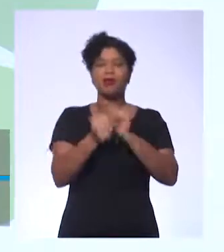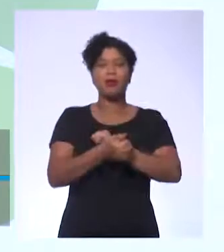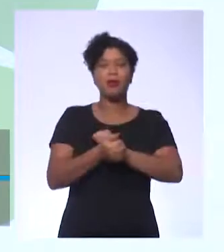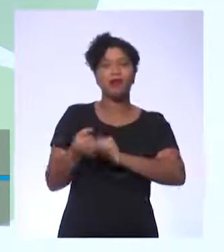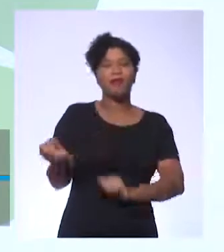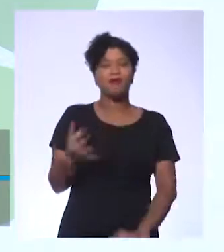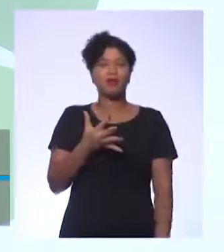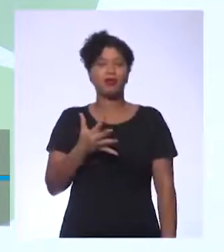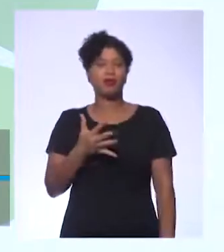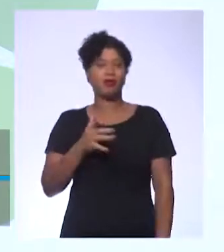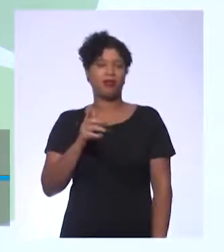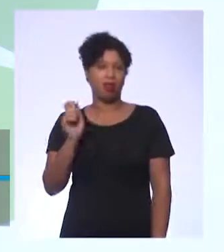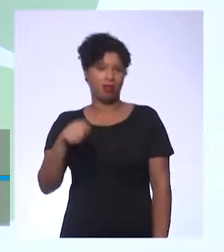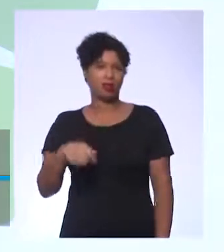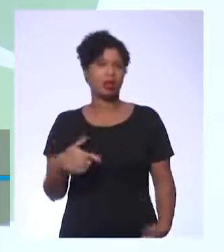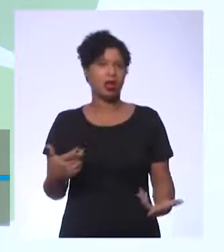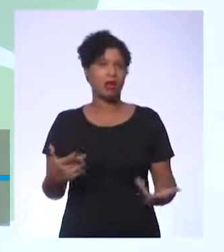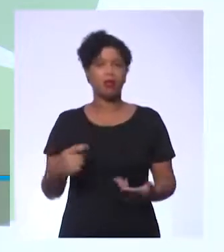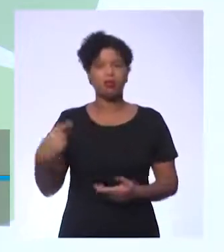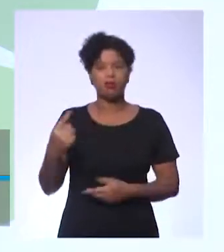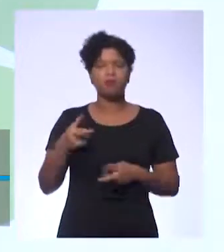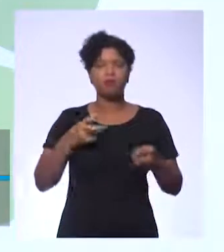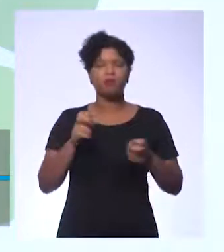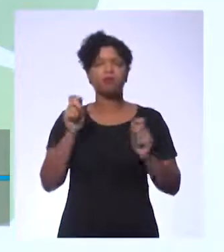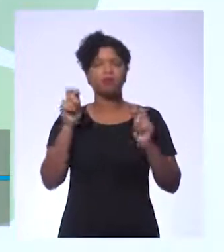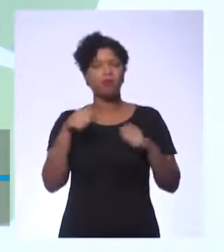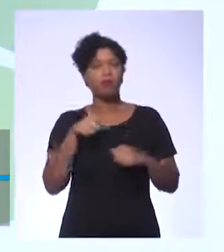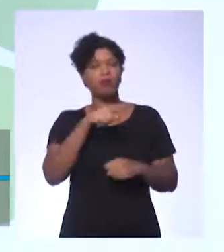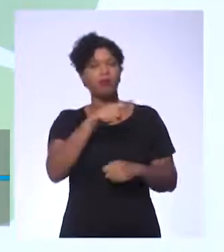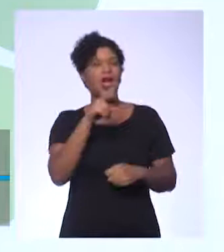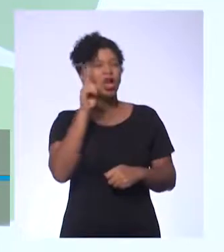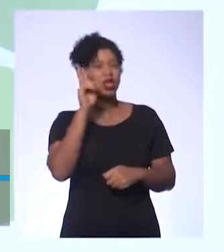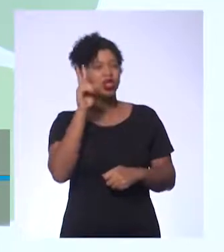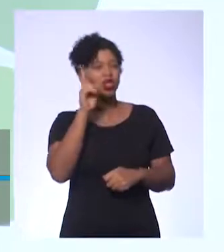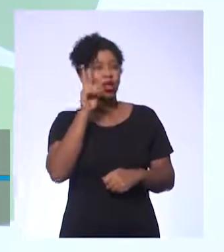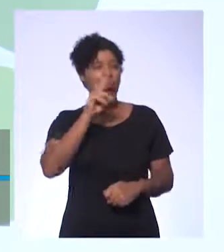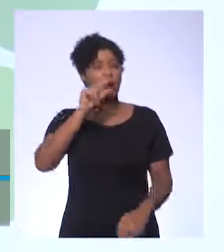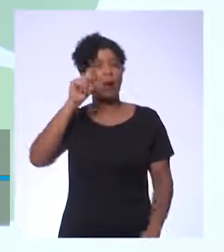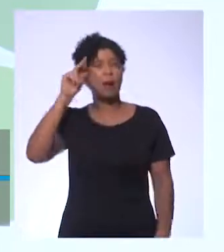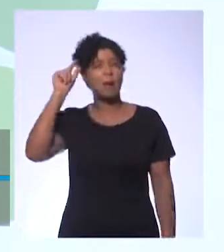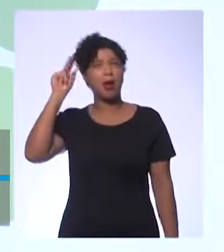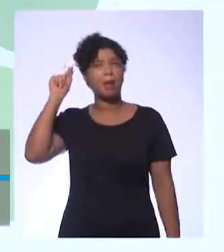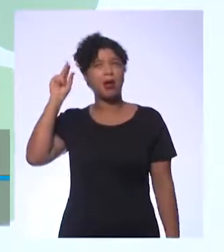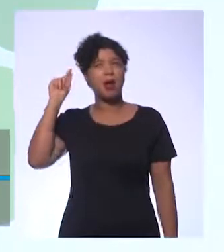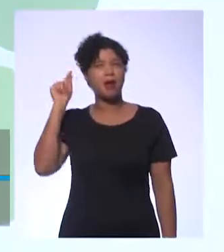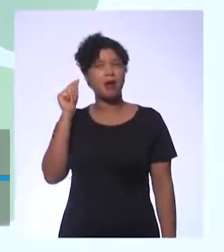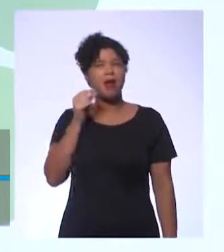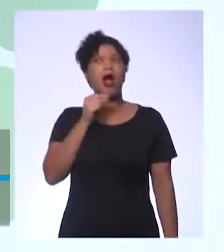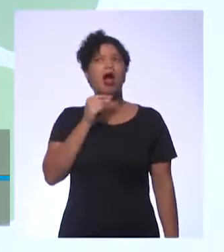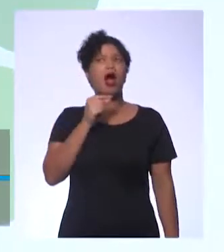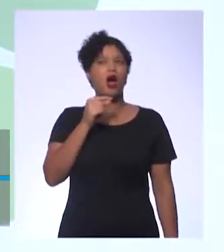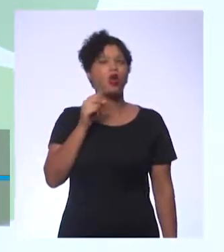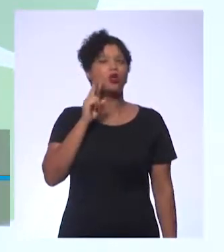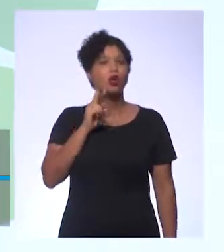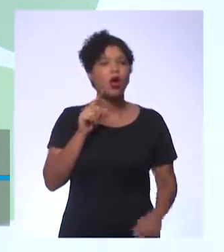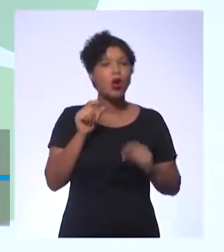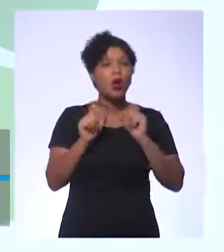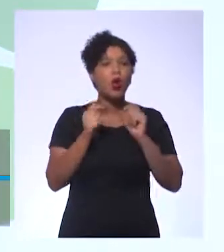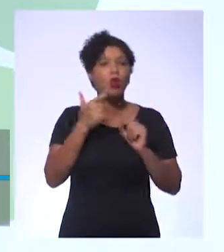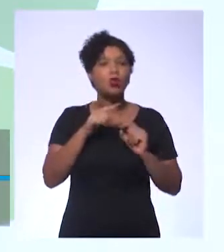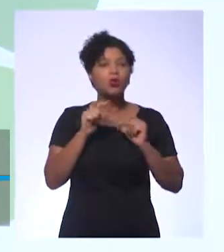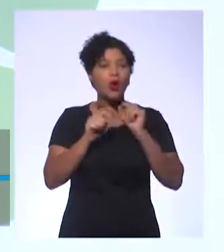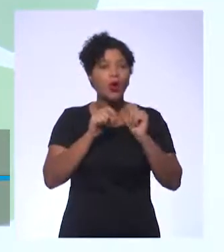vemos hoje são o retrabalho, né, a releitura dessa obra em diversos suportes, né, como